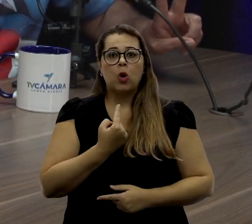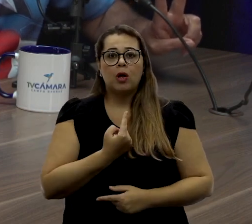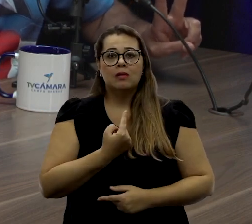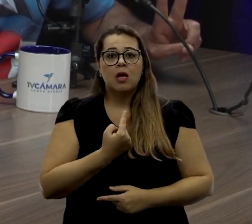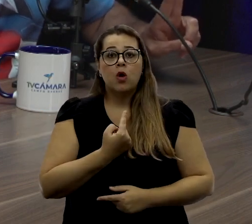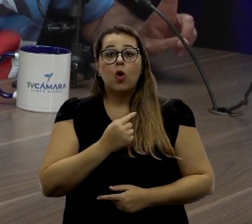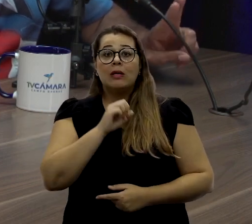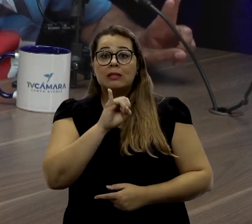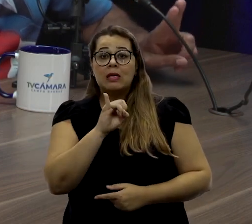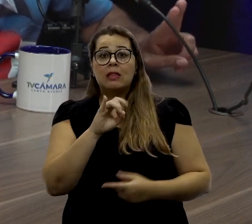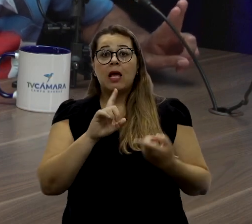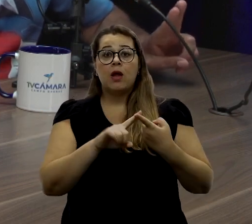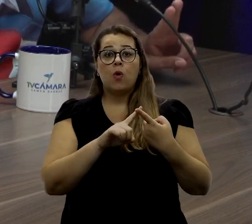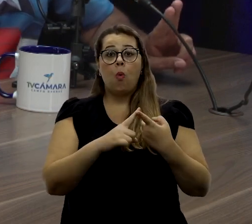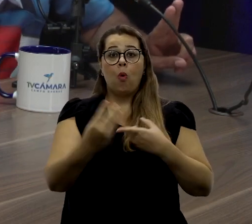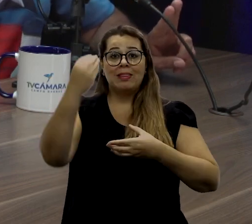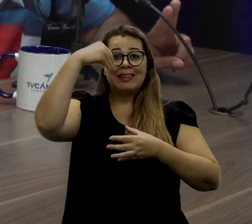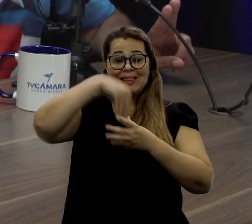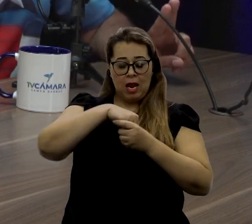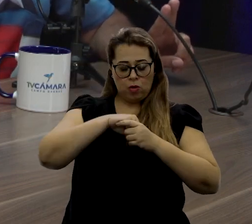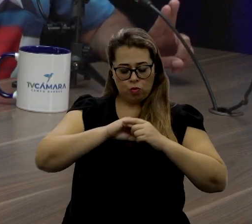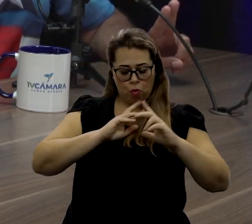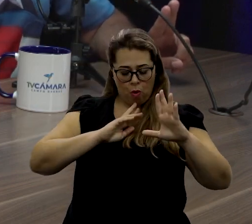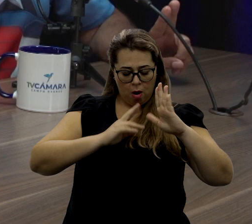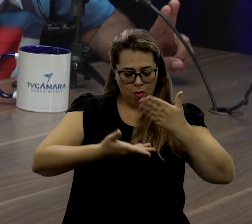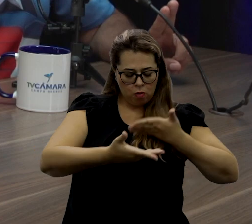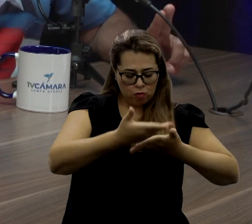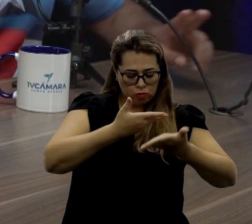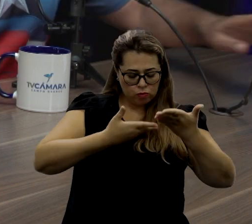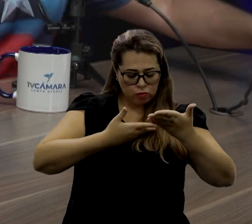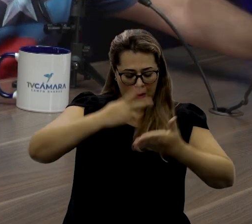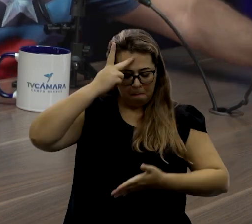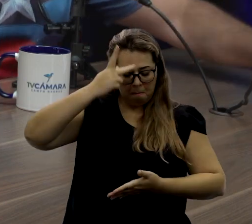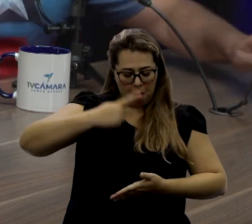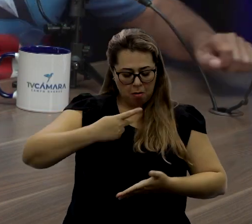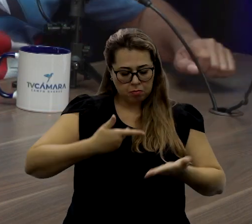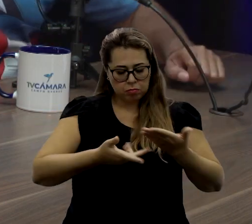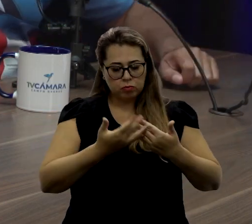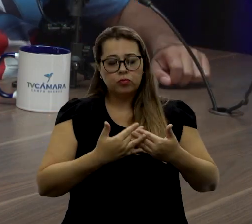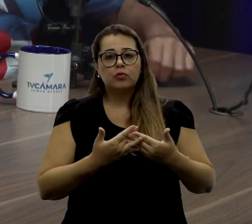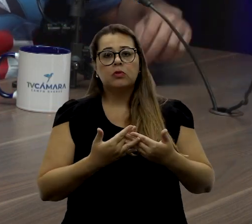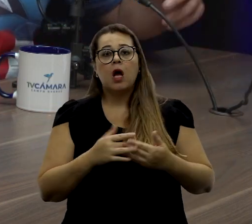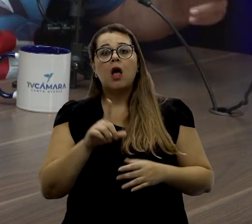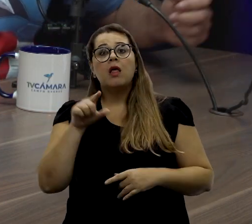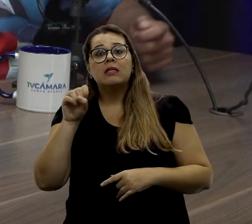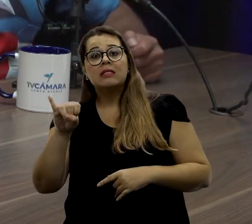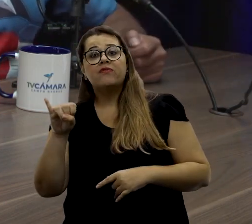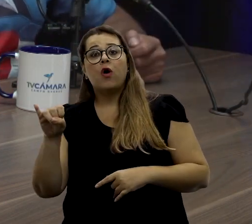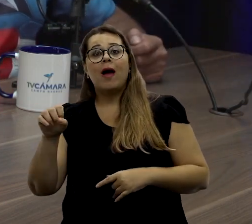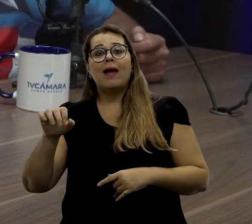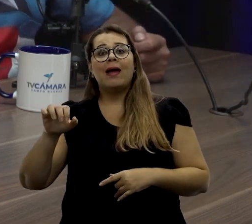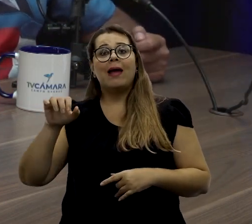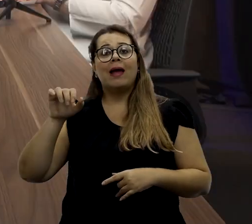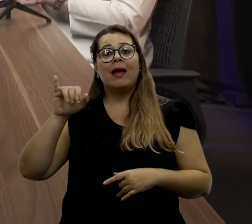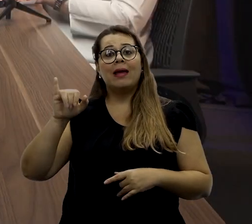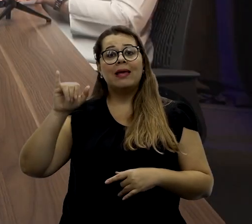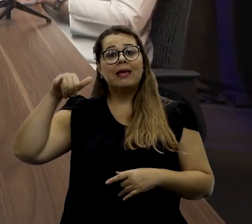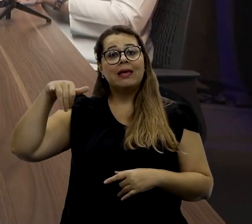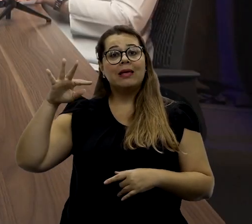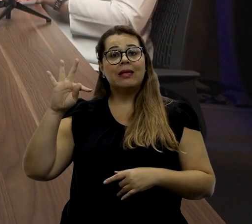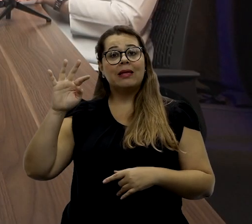e o relacionamento interpessoal. O relacionamento interpessoal é o relacionamento que eu tenho com você, que eu tenho com a Marilene, que eu tenho com os vereadores. Esse é o